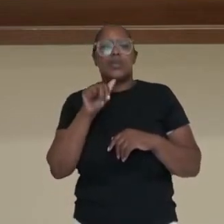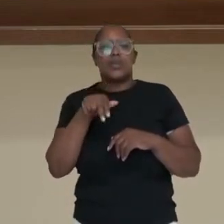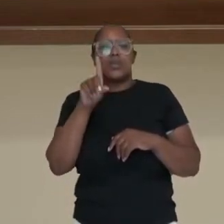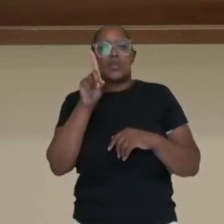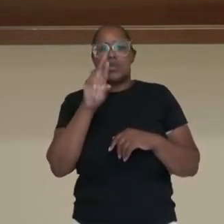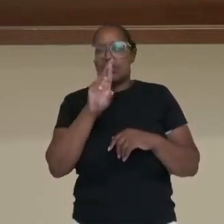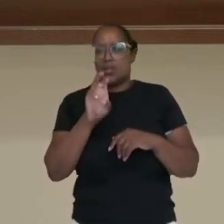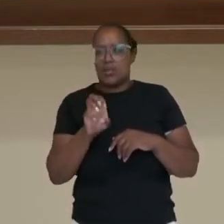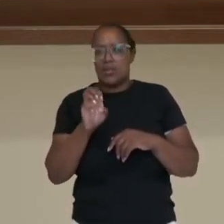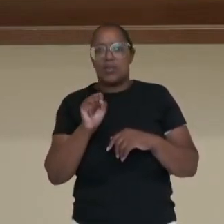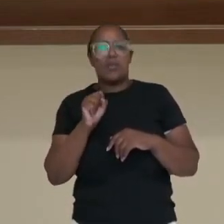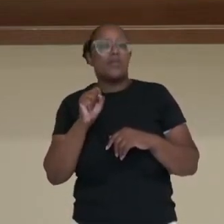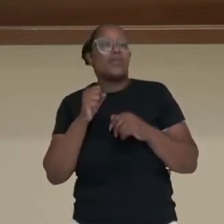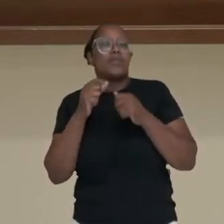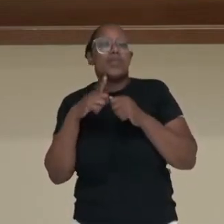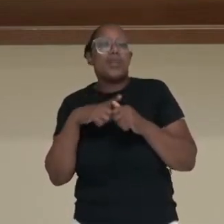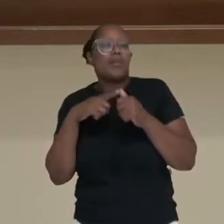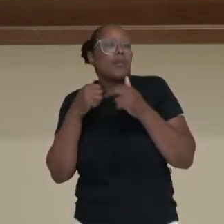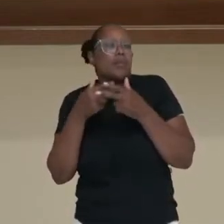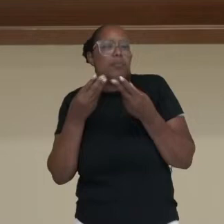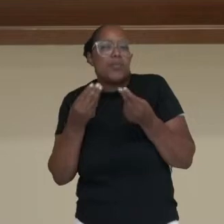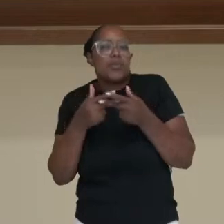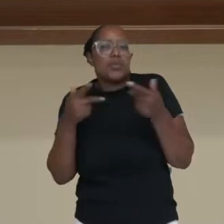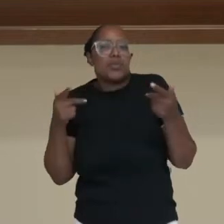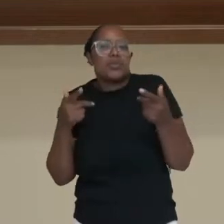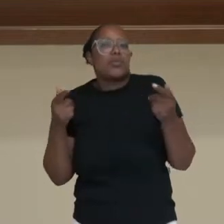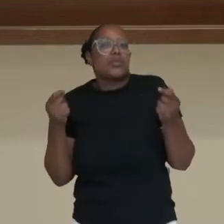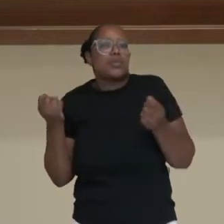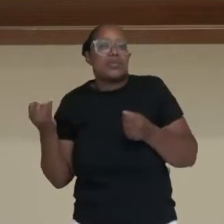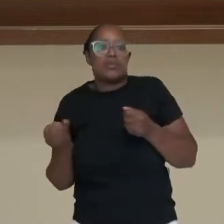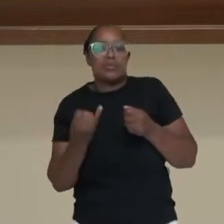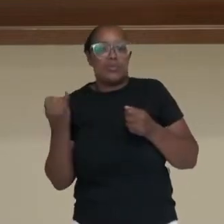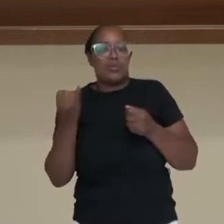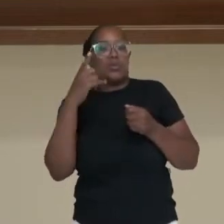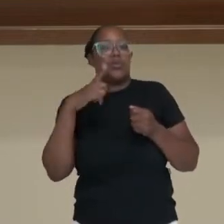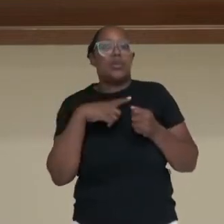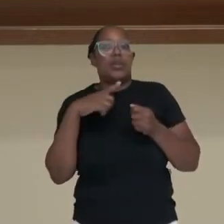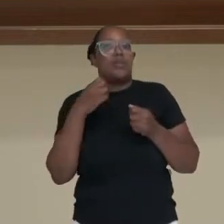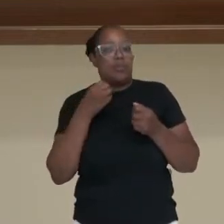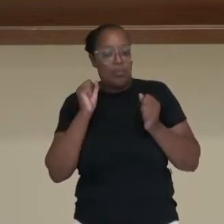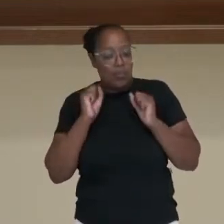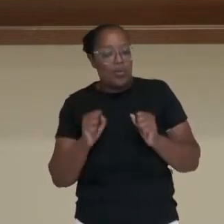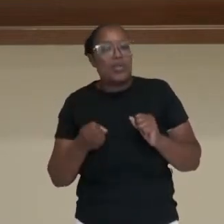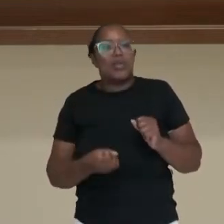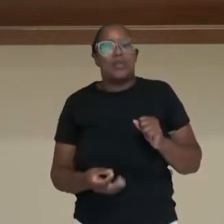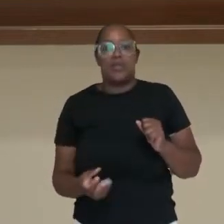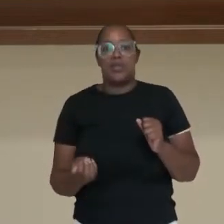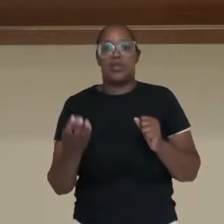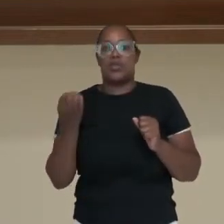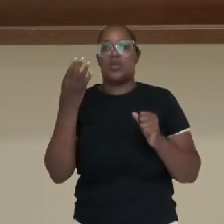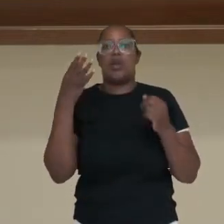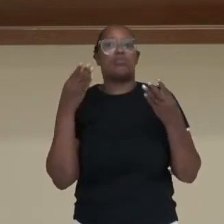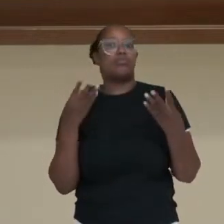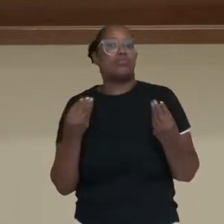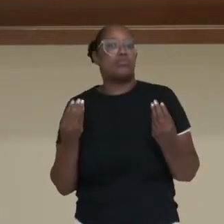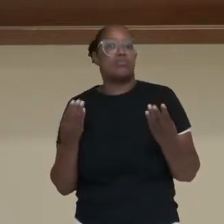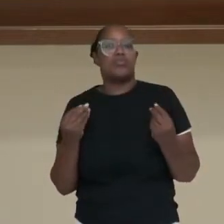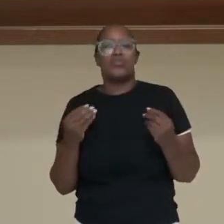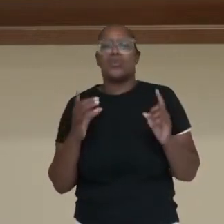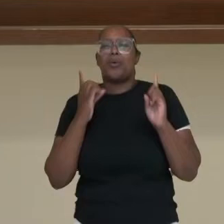grande conquistador, o Aristóteles ele teve a oportunidade de viajar muito, entrar em contato